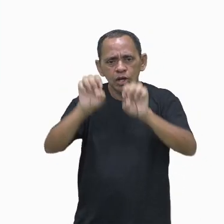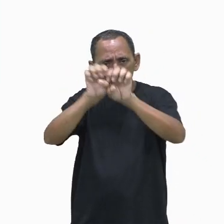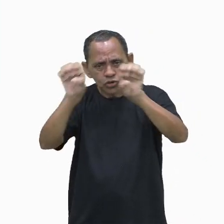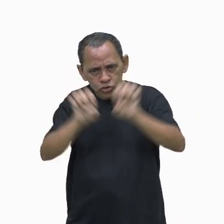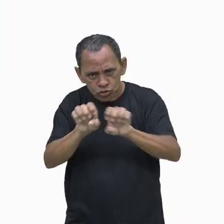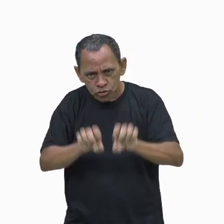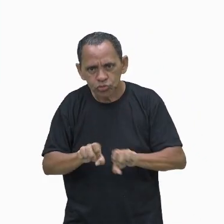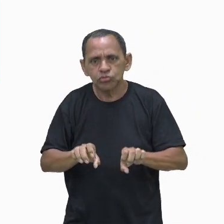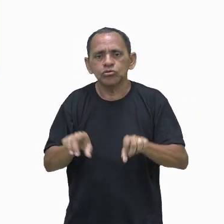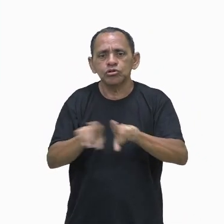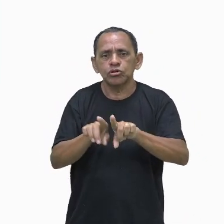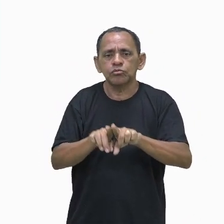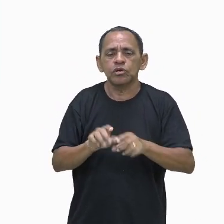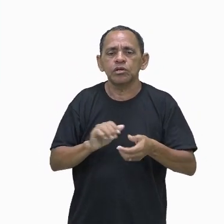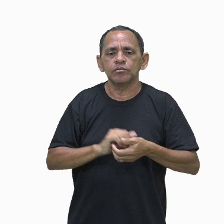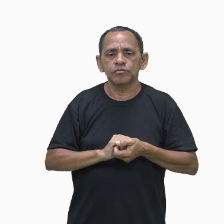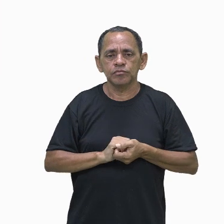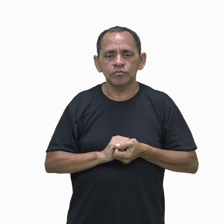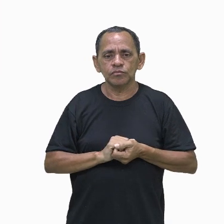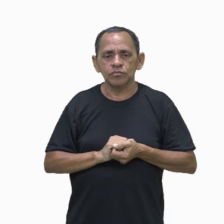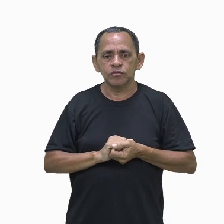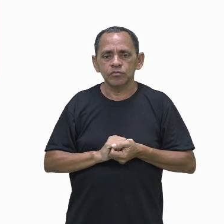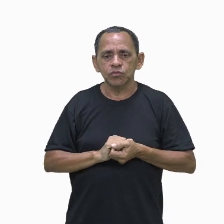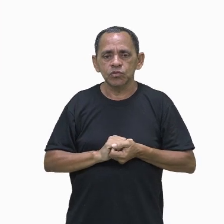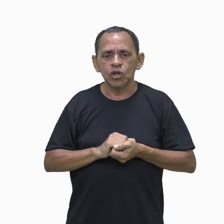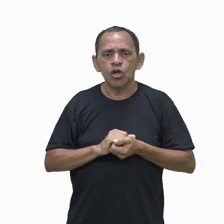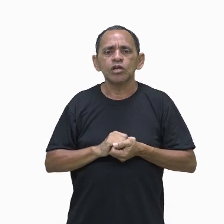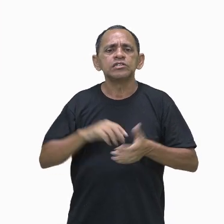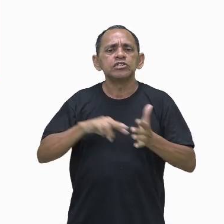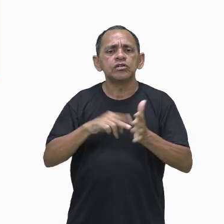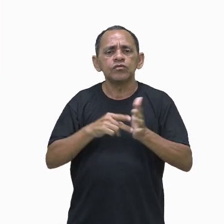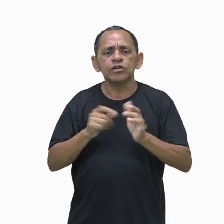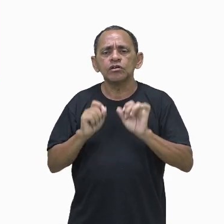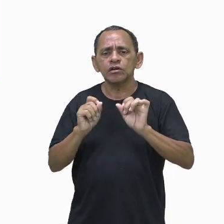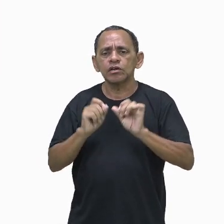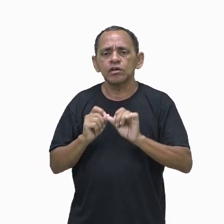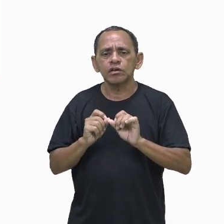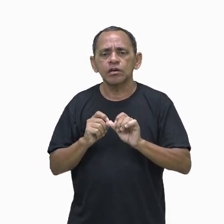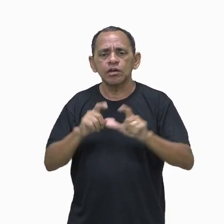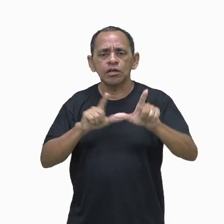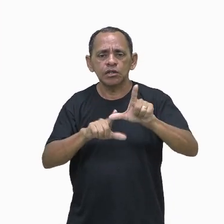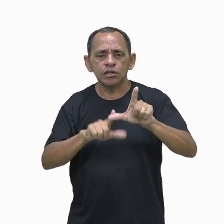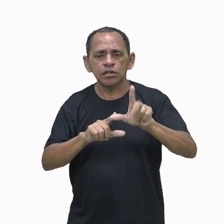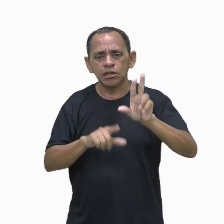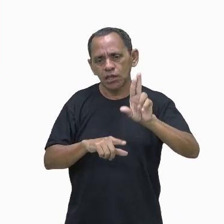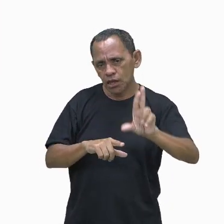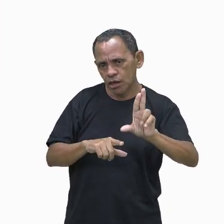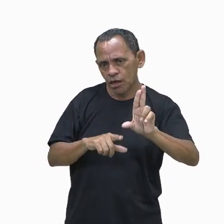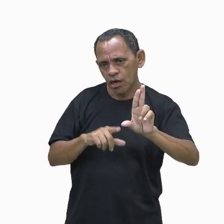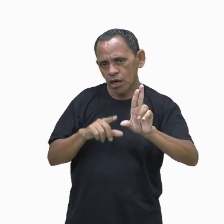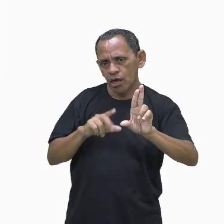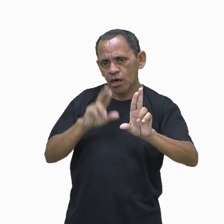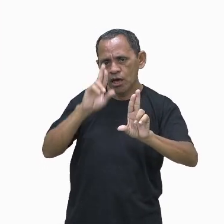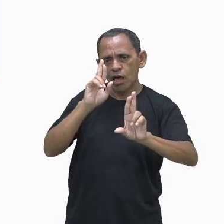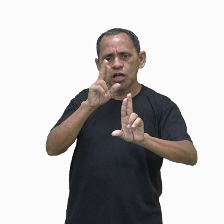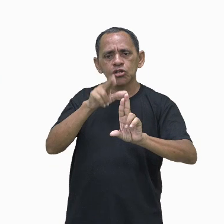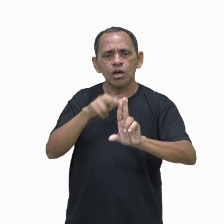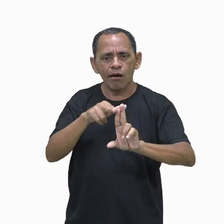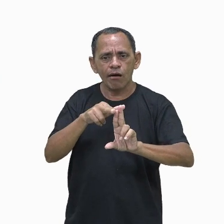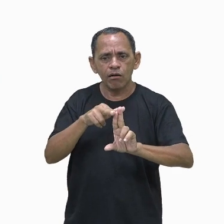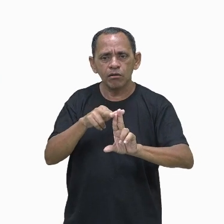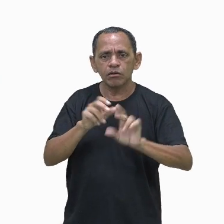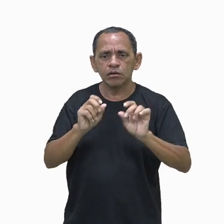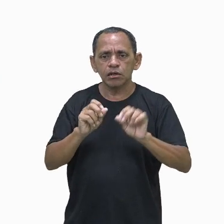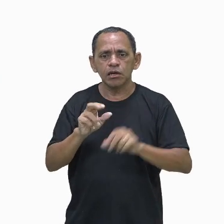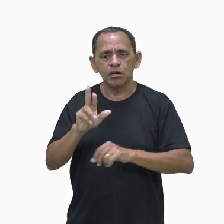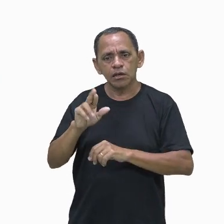reduzida anteriormente. O que significa o R, né? O R significa um radical grupo que pode ser um